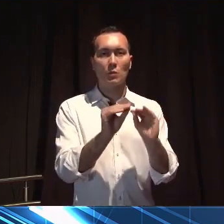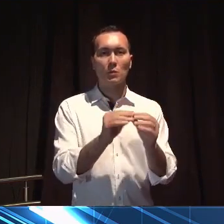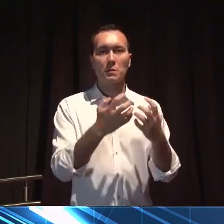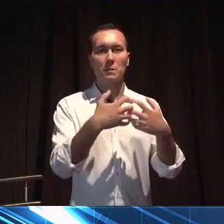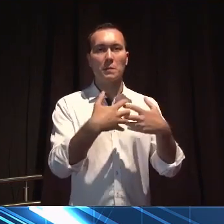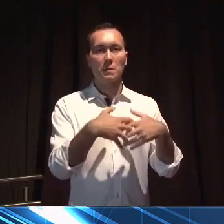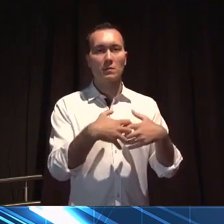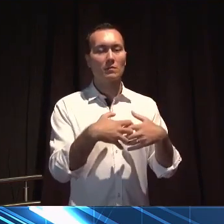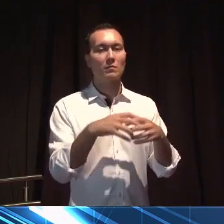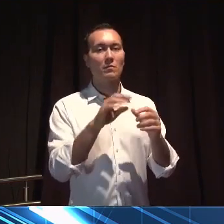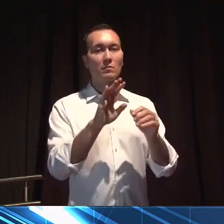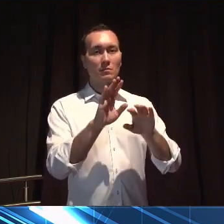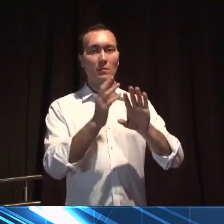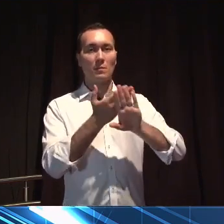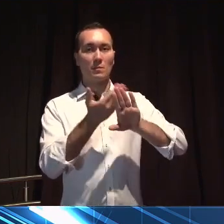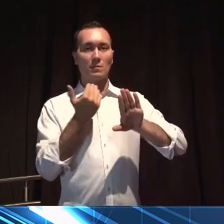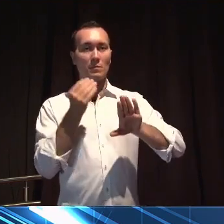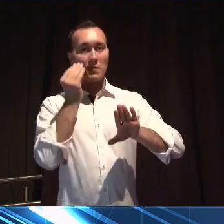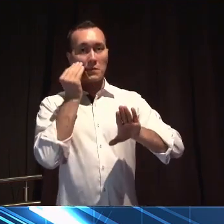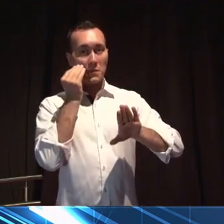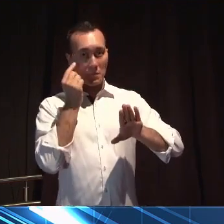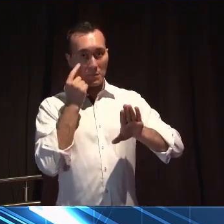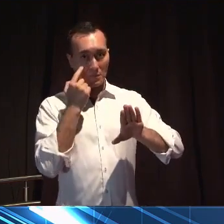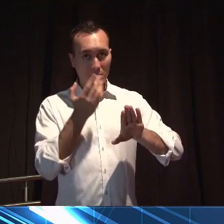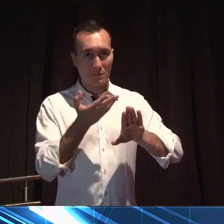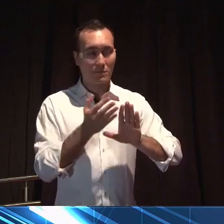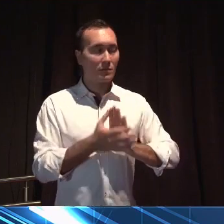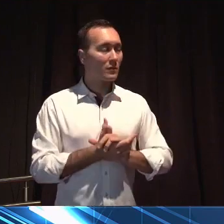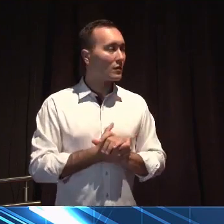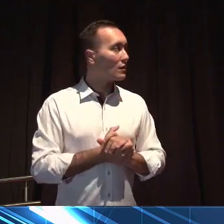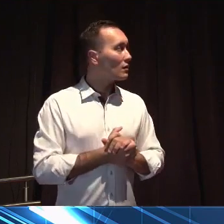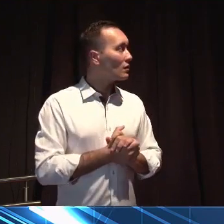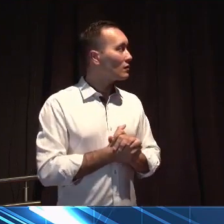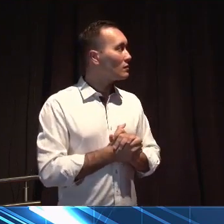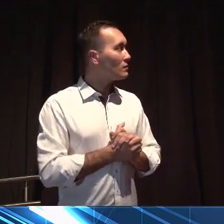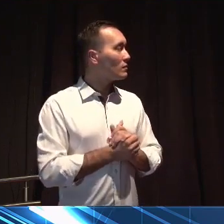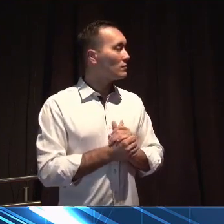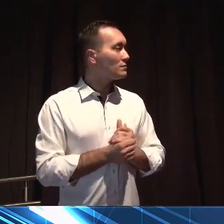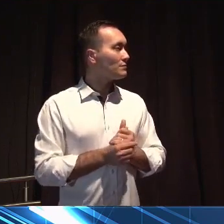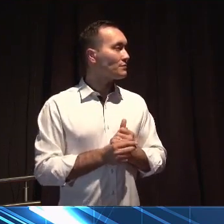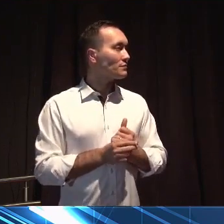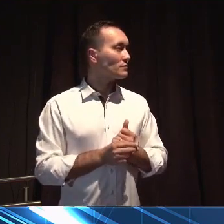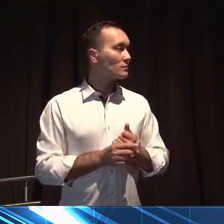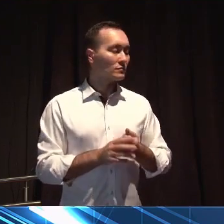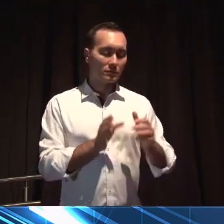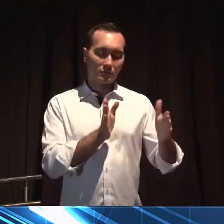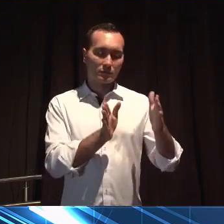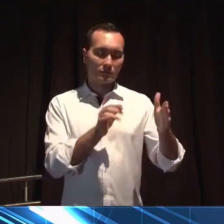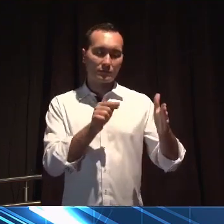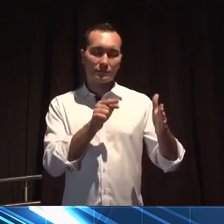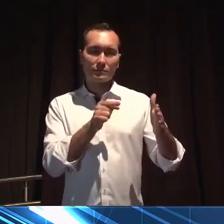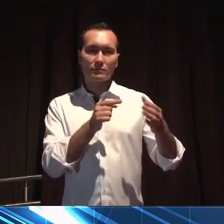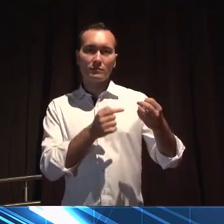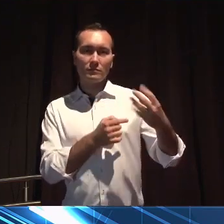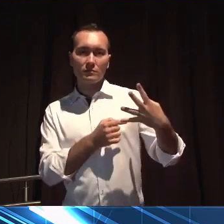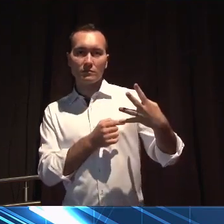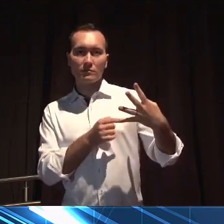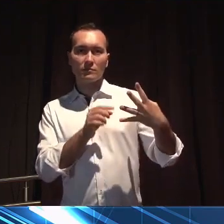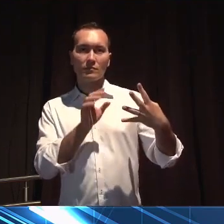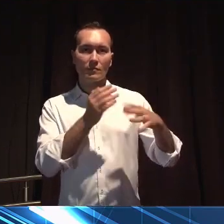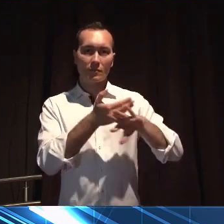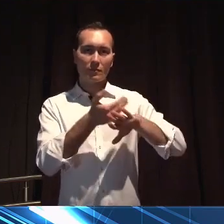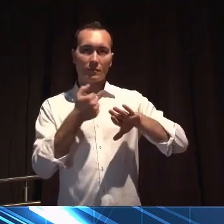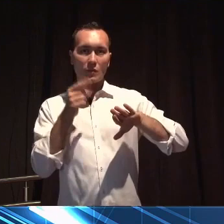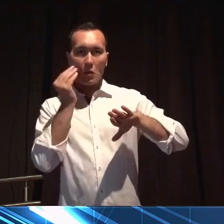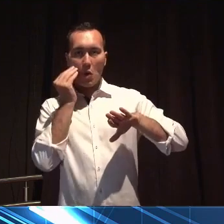de produção, né? Tipo, vai um canary release lá, começa a aparecer a nova instância, a gente roda um teste contra aquela instância ali, batendo